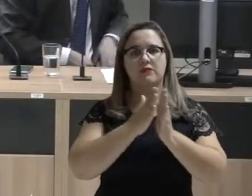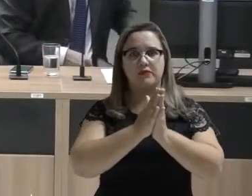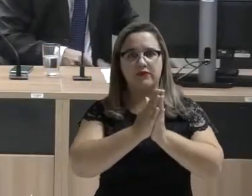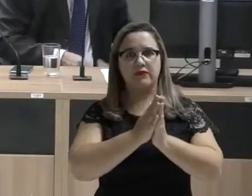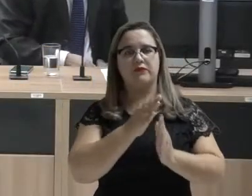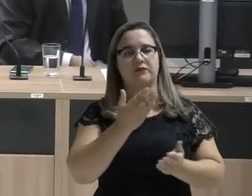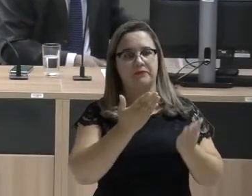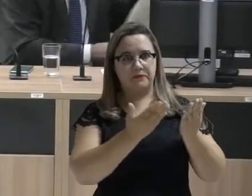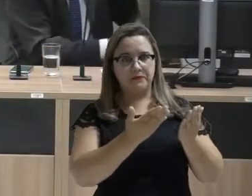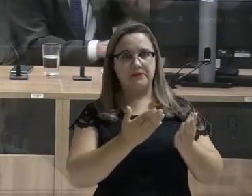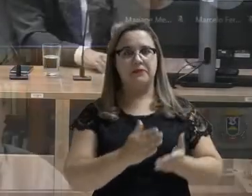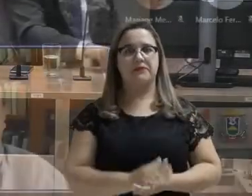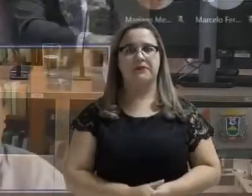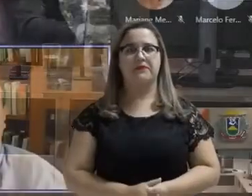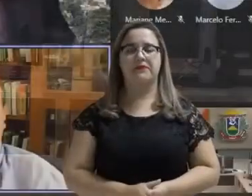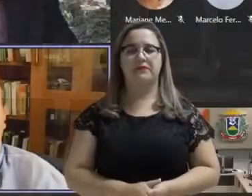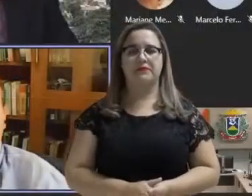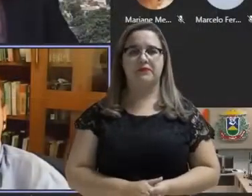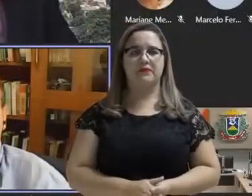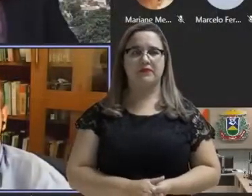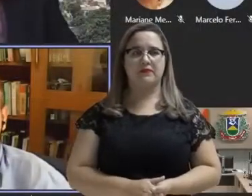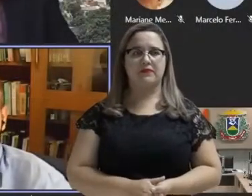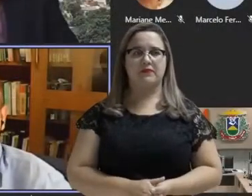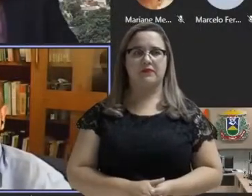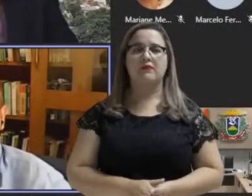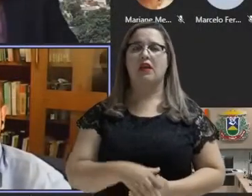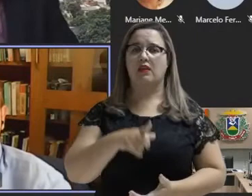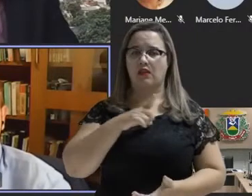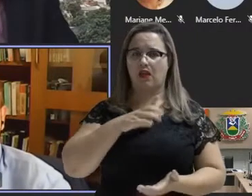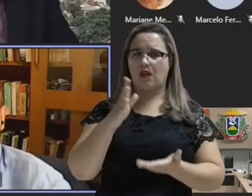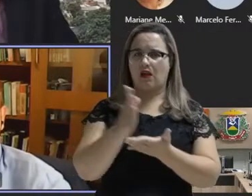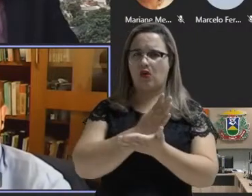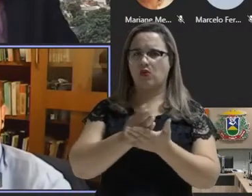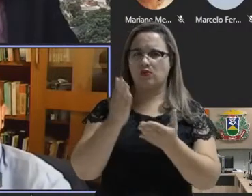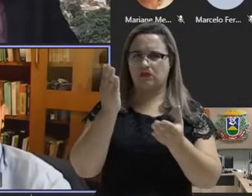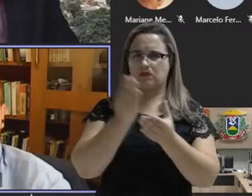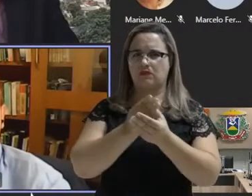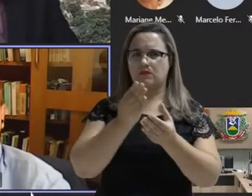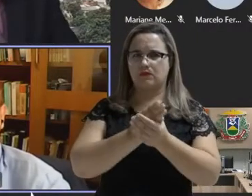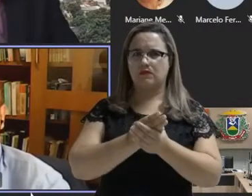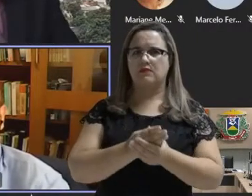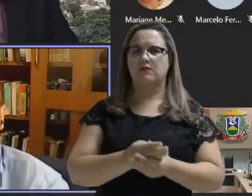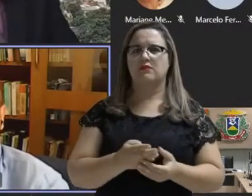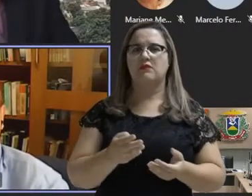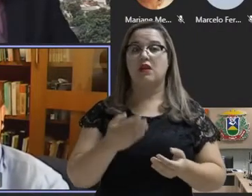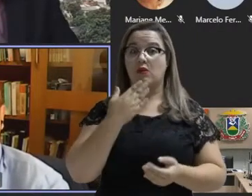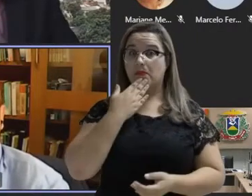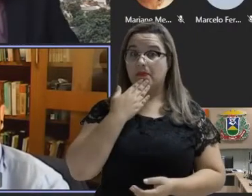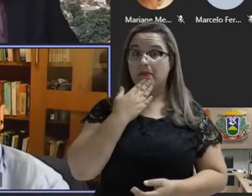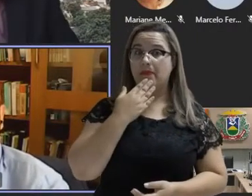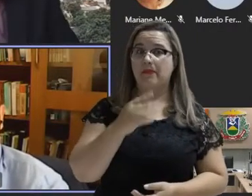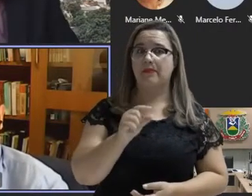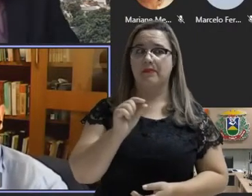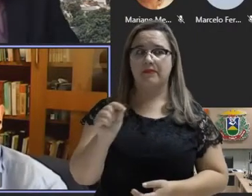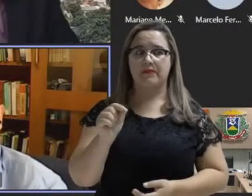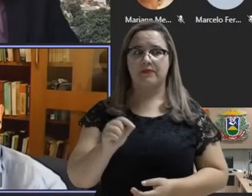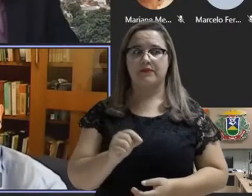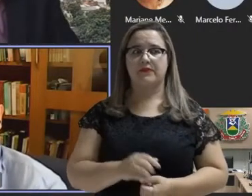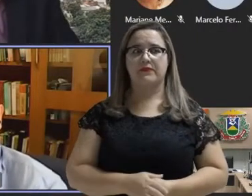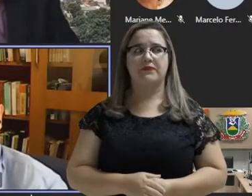eu tenho, para mim, que tenho alguns processos aí, dentre os quais um que eu estou pedindo, que foi